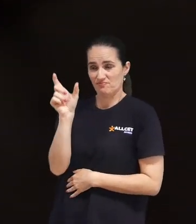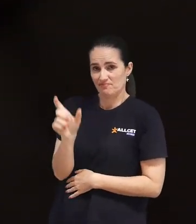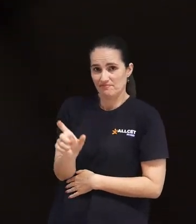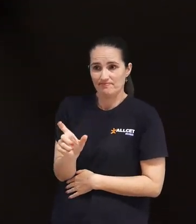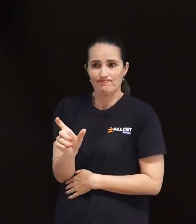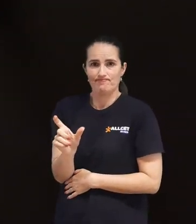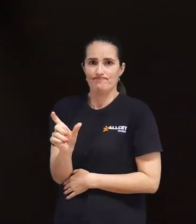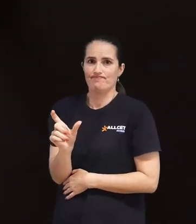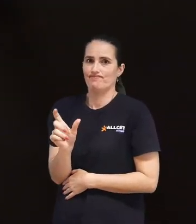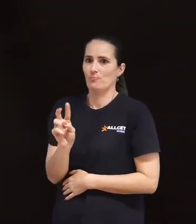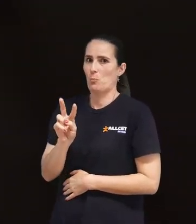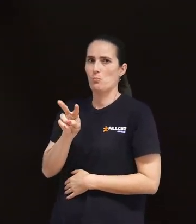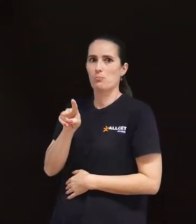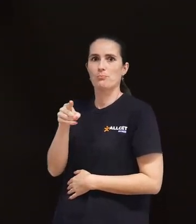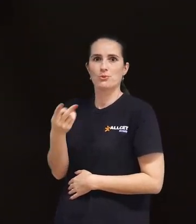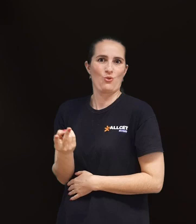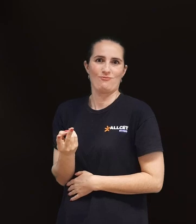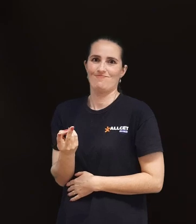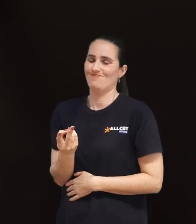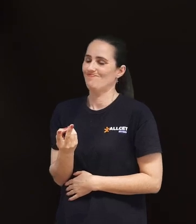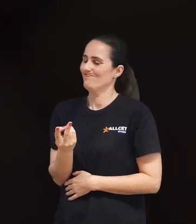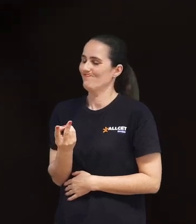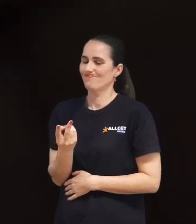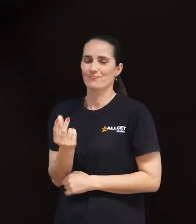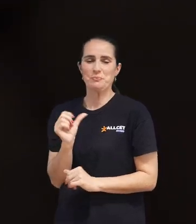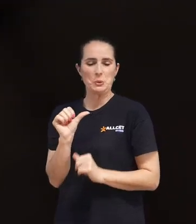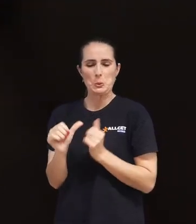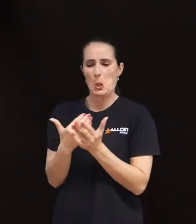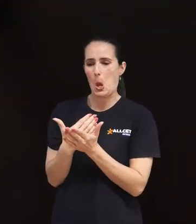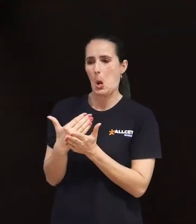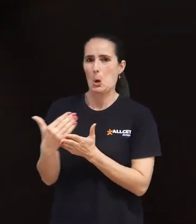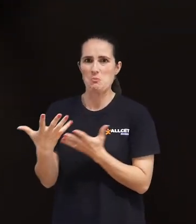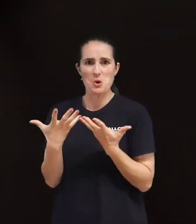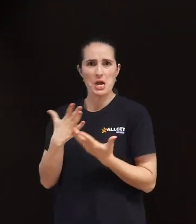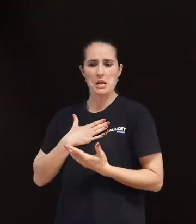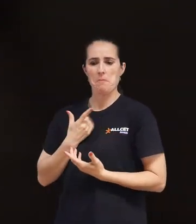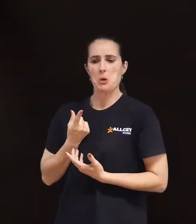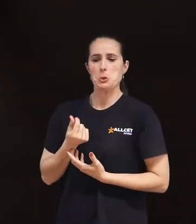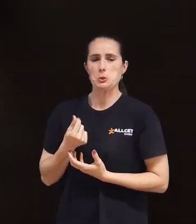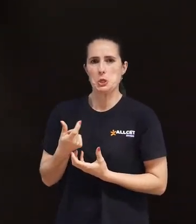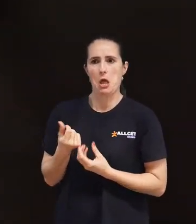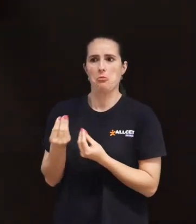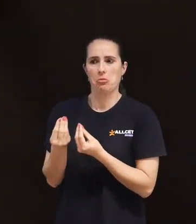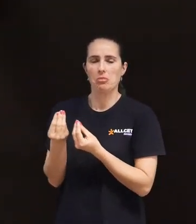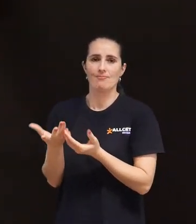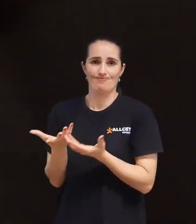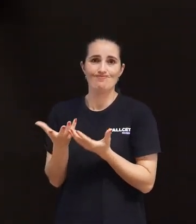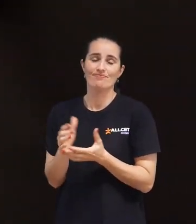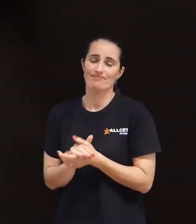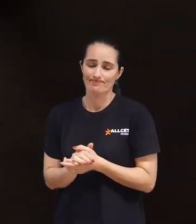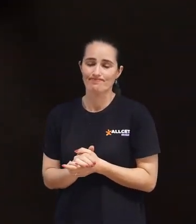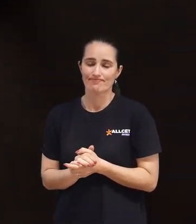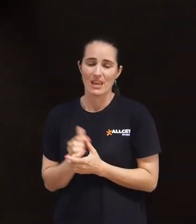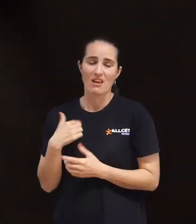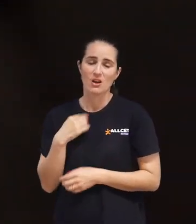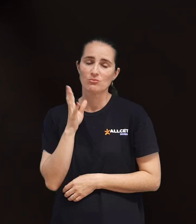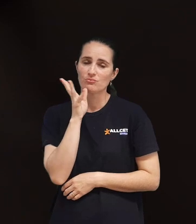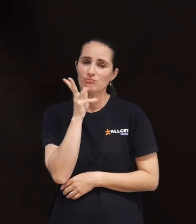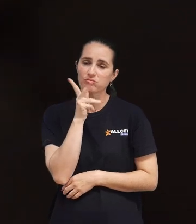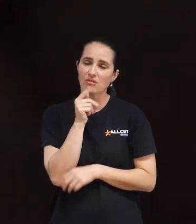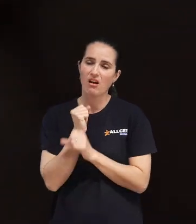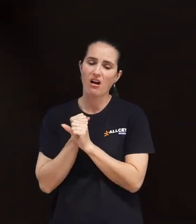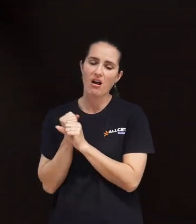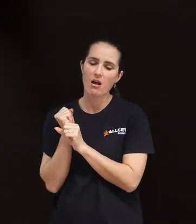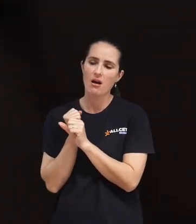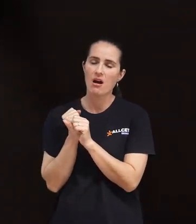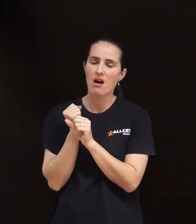acertando, eu era muitas vezes subjugada. Então, desse tipo de moralismo, eu não esperava uma